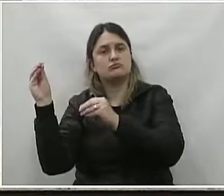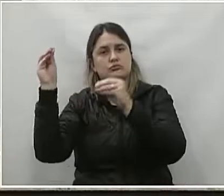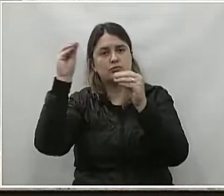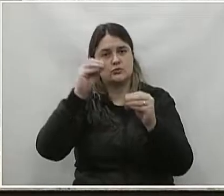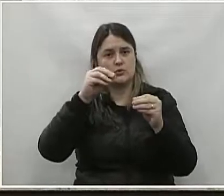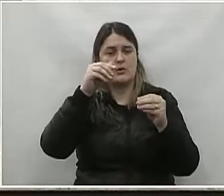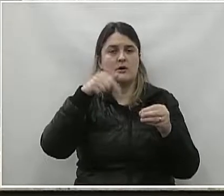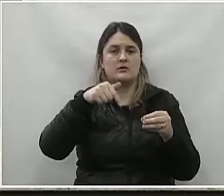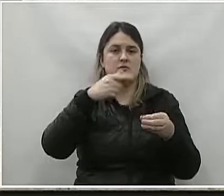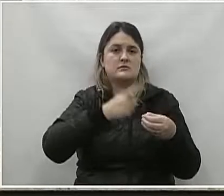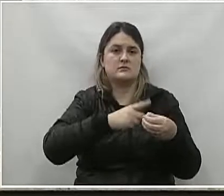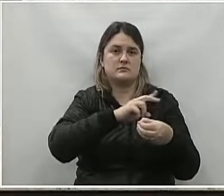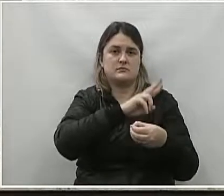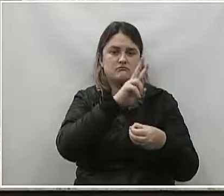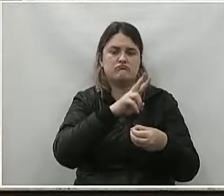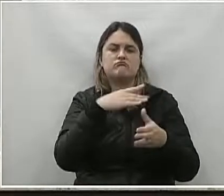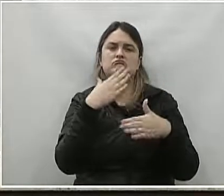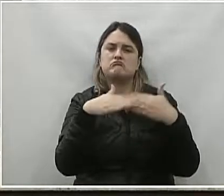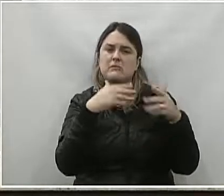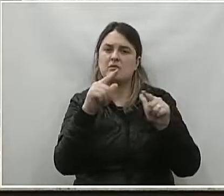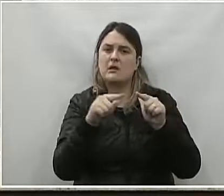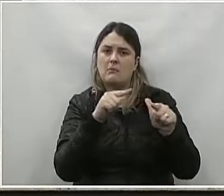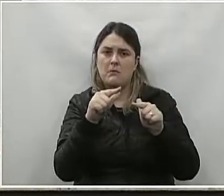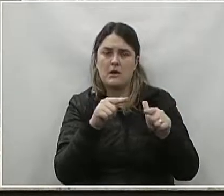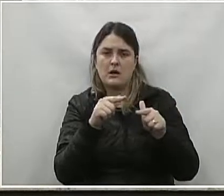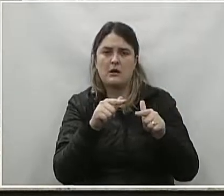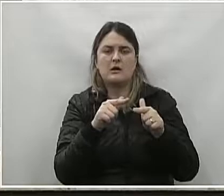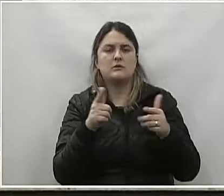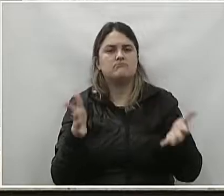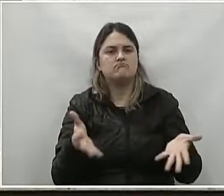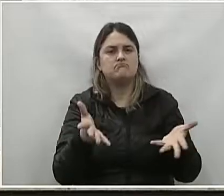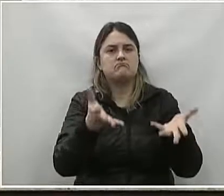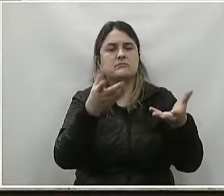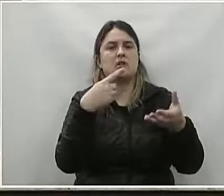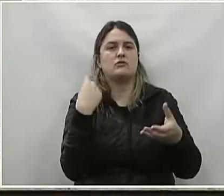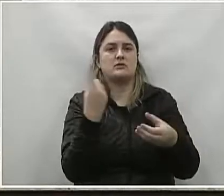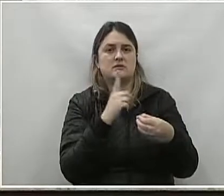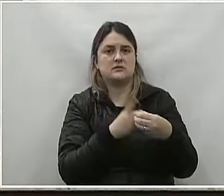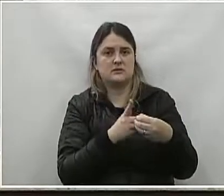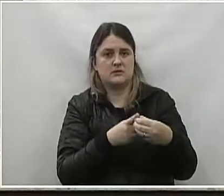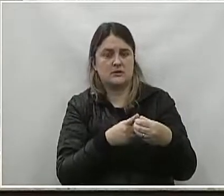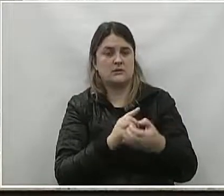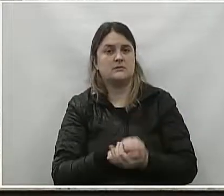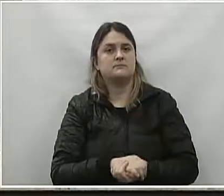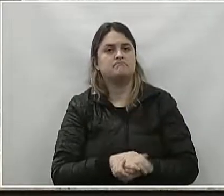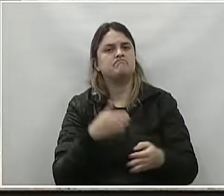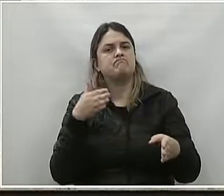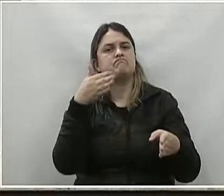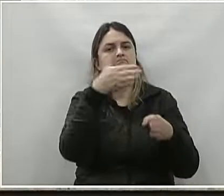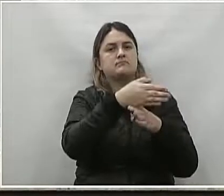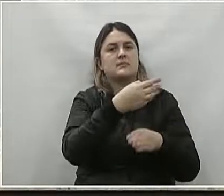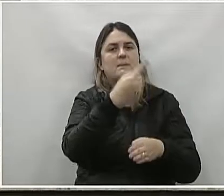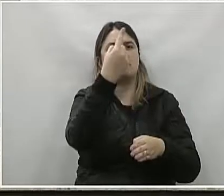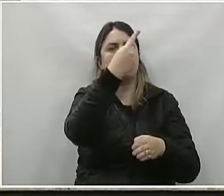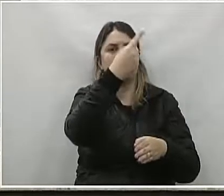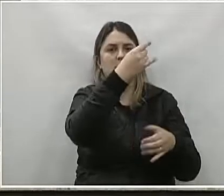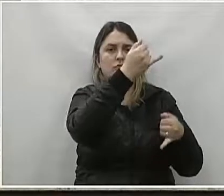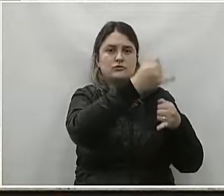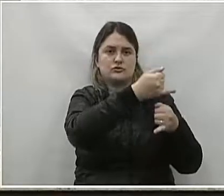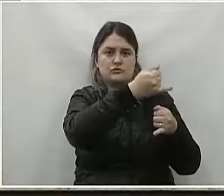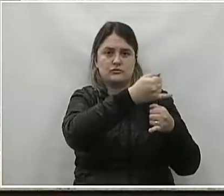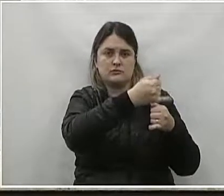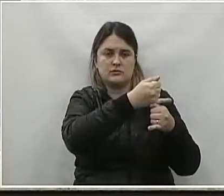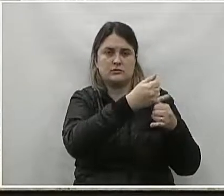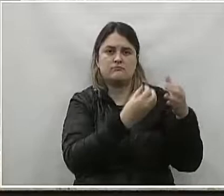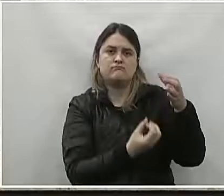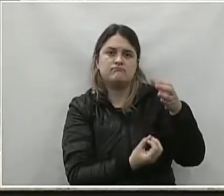Vitória. Desenvolveu diversos trabalhos para o bem da população união vitoriense, participou da primeira diretoria